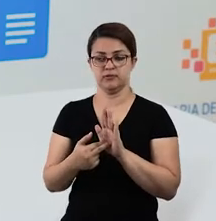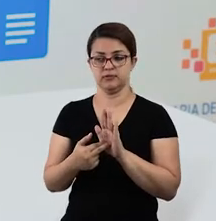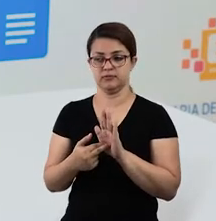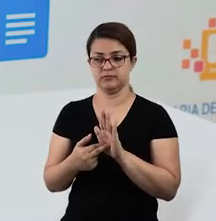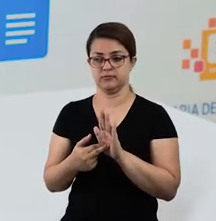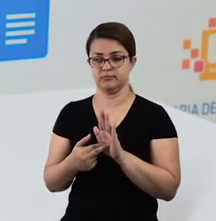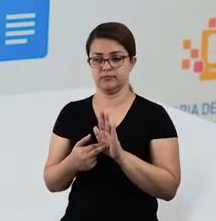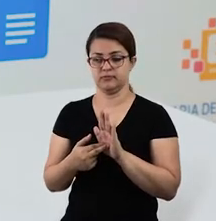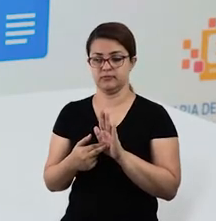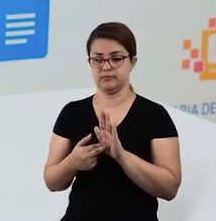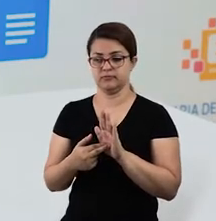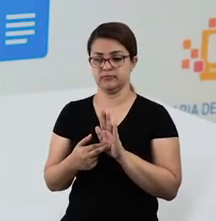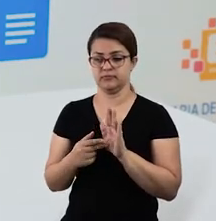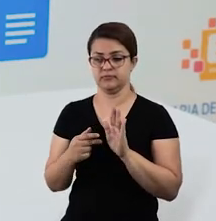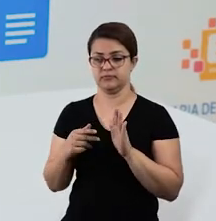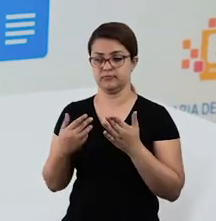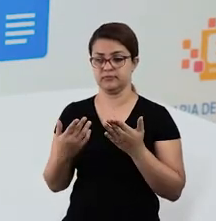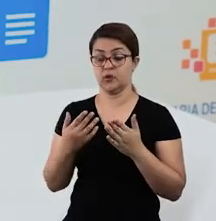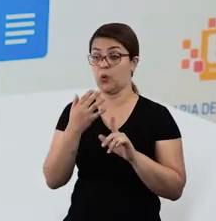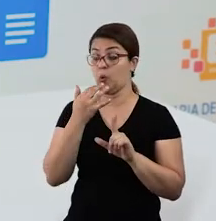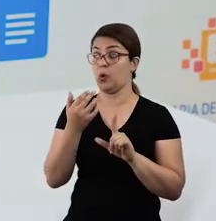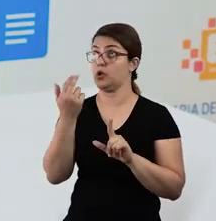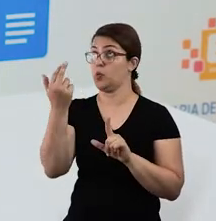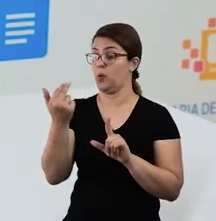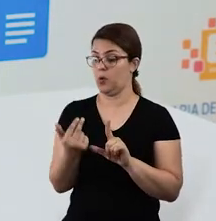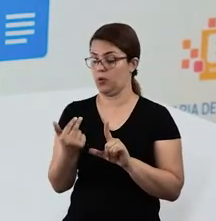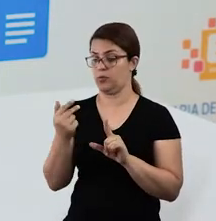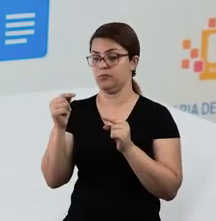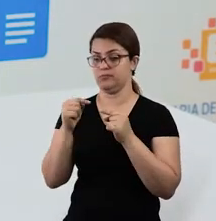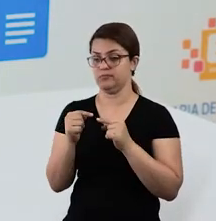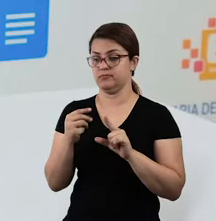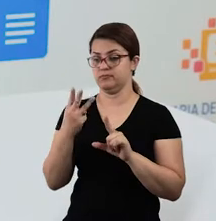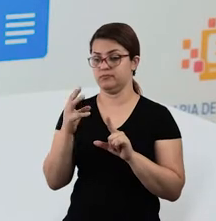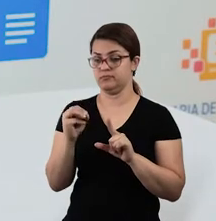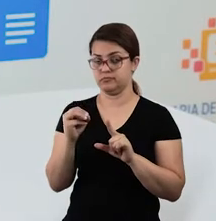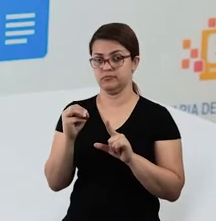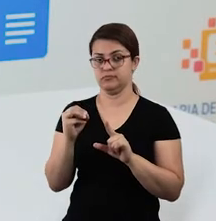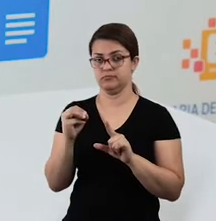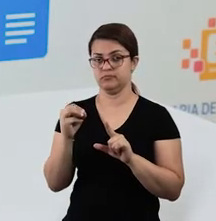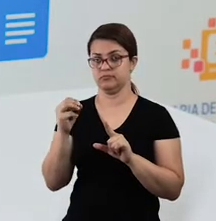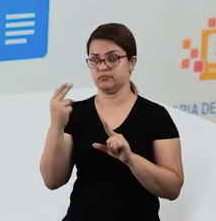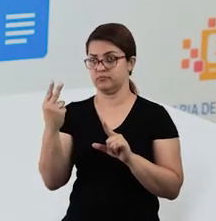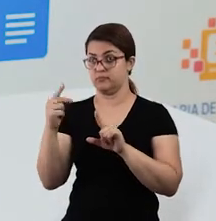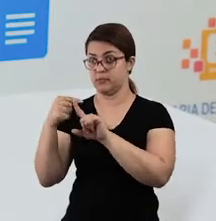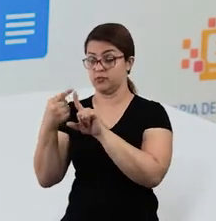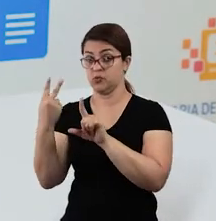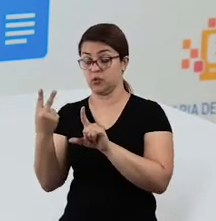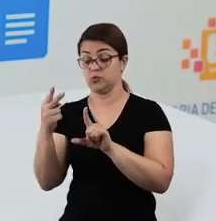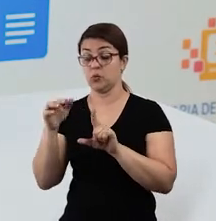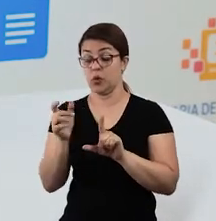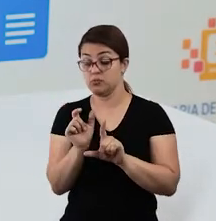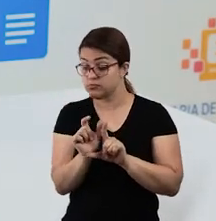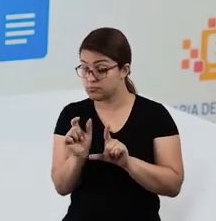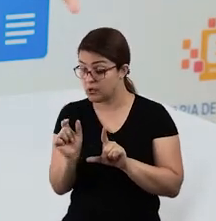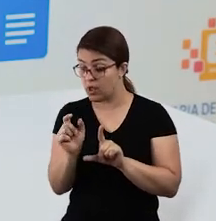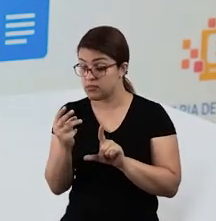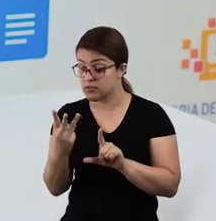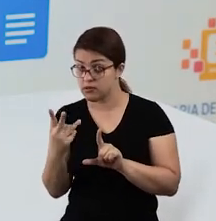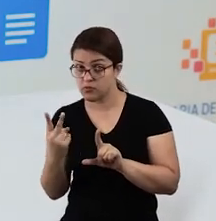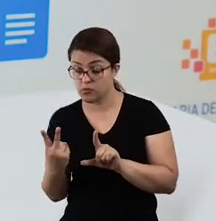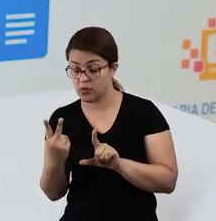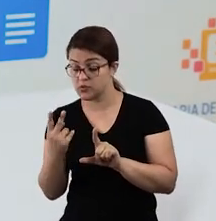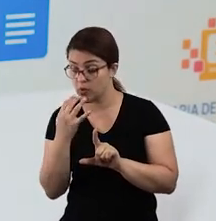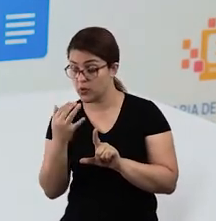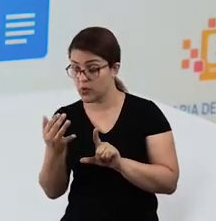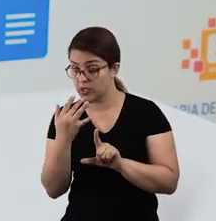número composto? Você vai pintar da mesma cor, o 30 mais 2 e o 32. Um número está decomposto